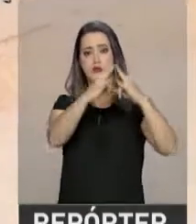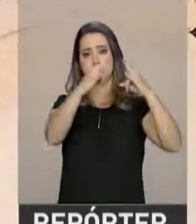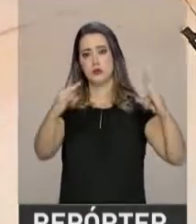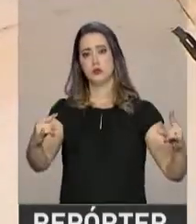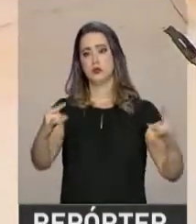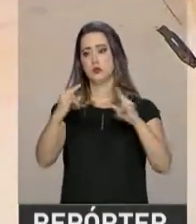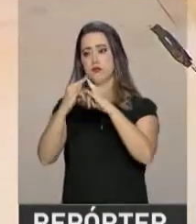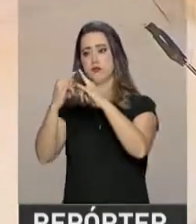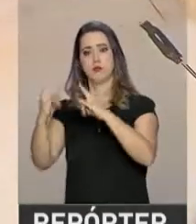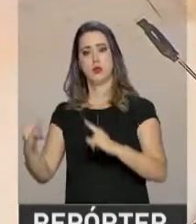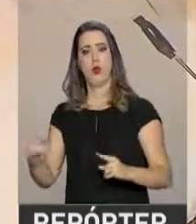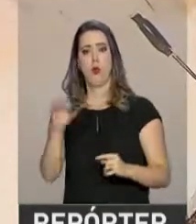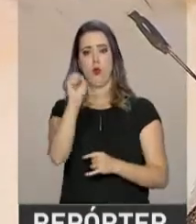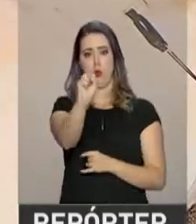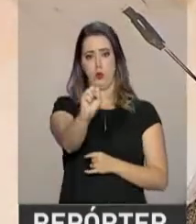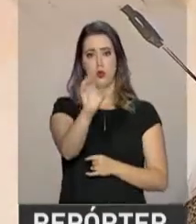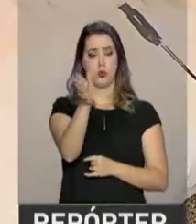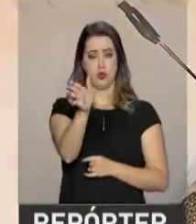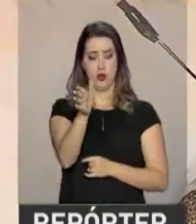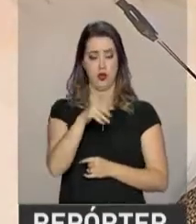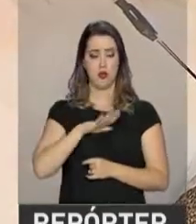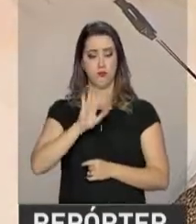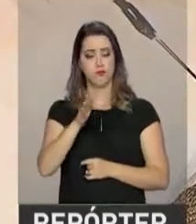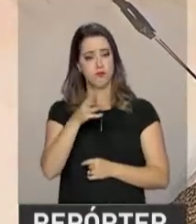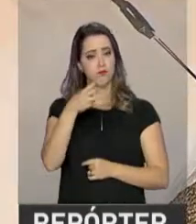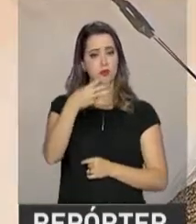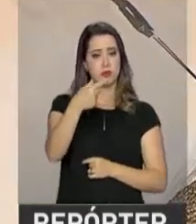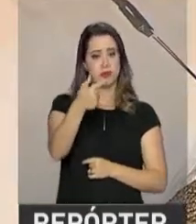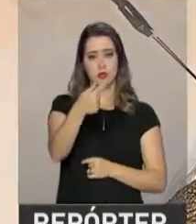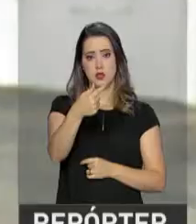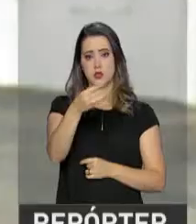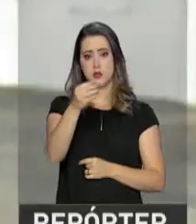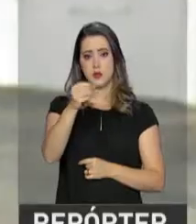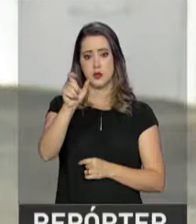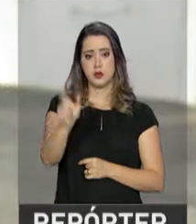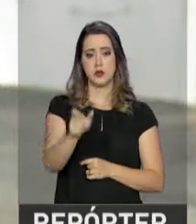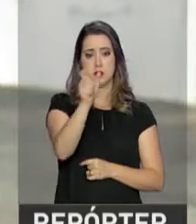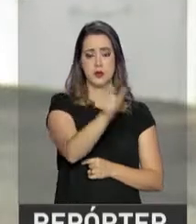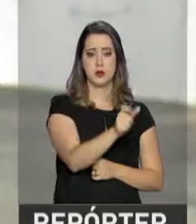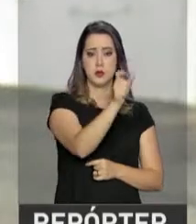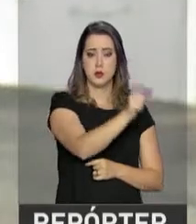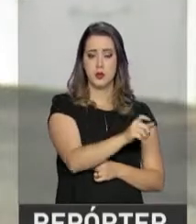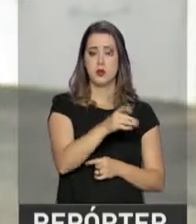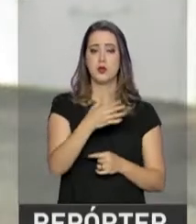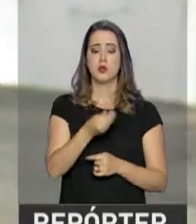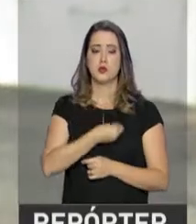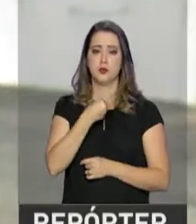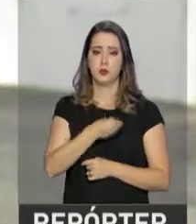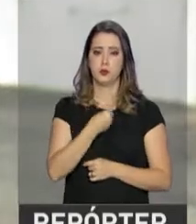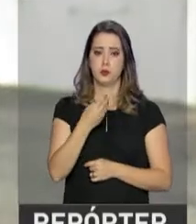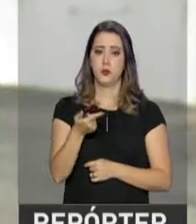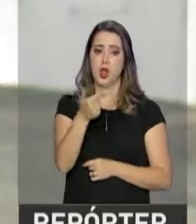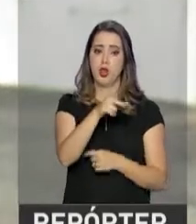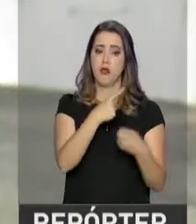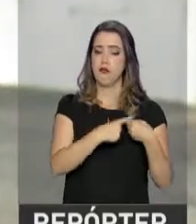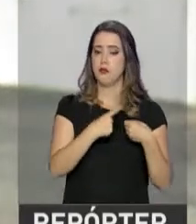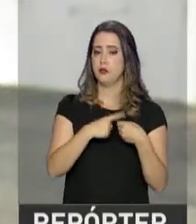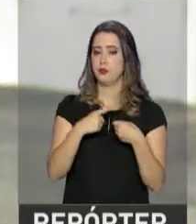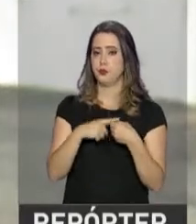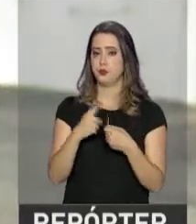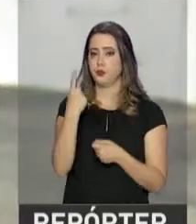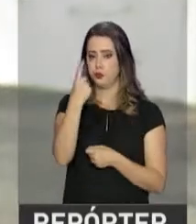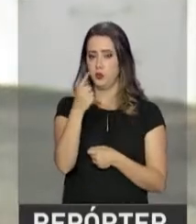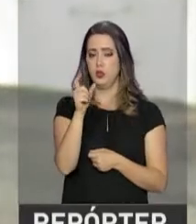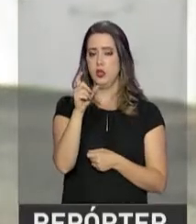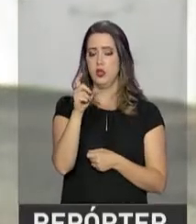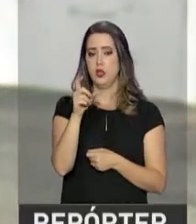nós contamos cerca de 3.700 pessoas abrigadas. Em Pacaraima, nós temos um abrigo que conta hoje com cerca de